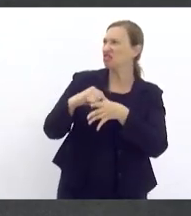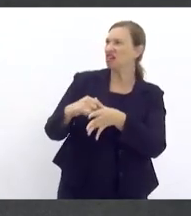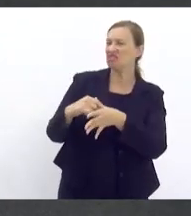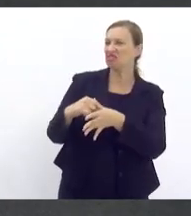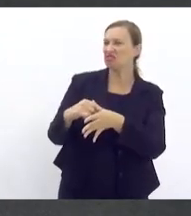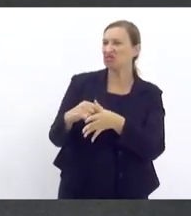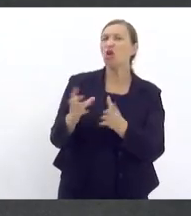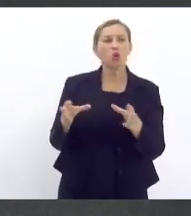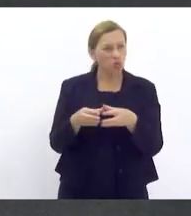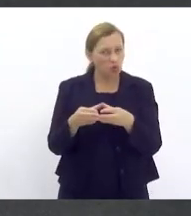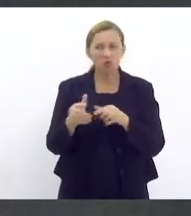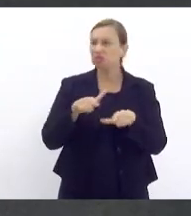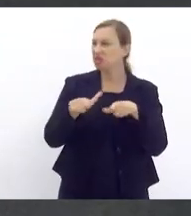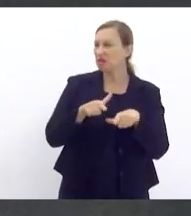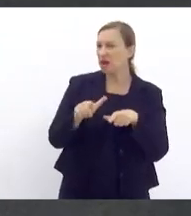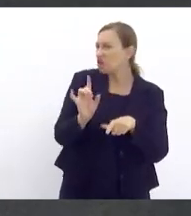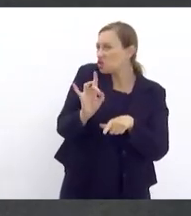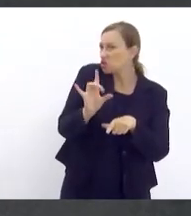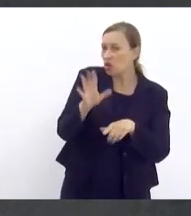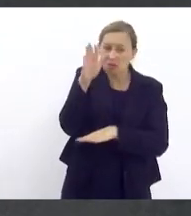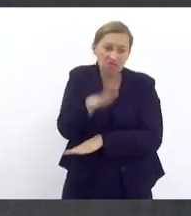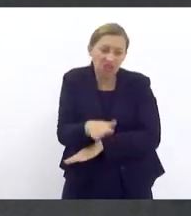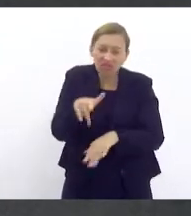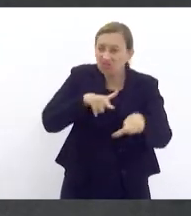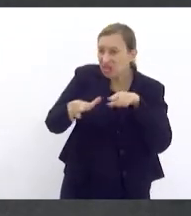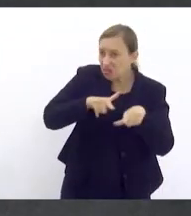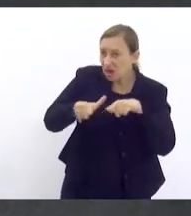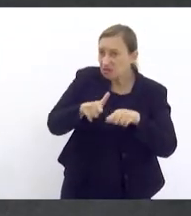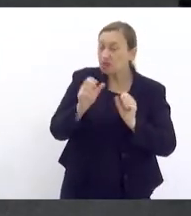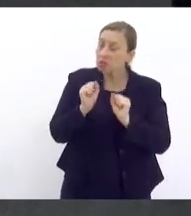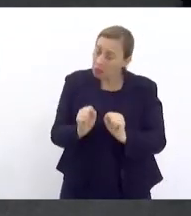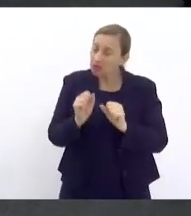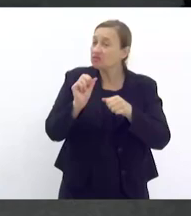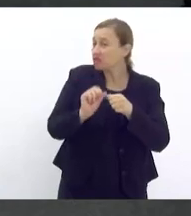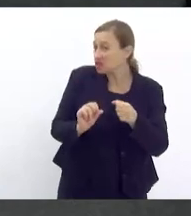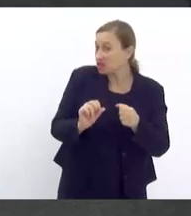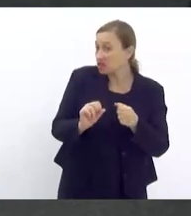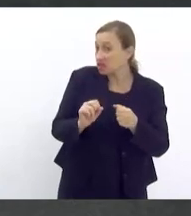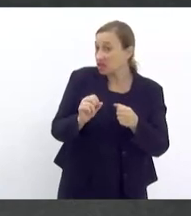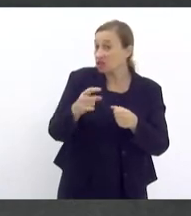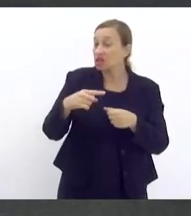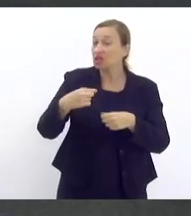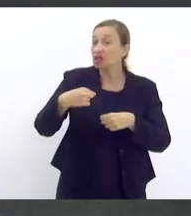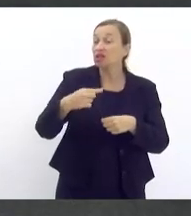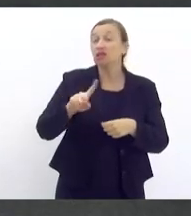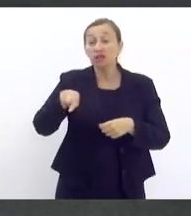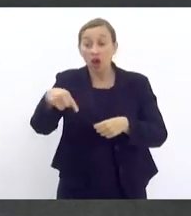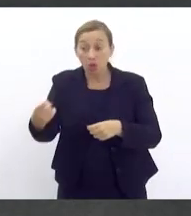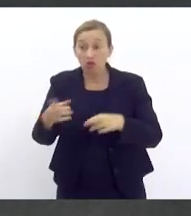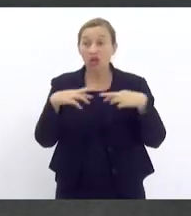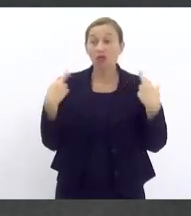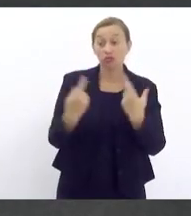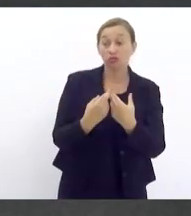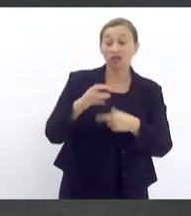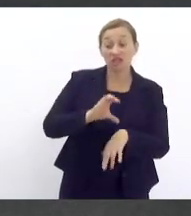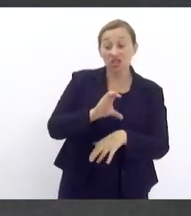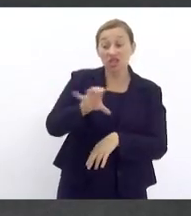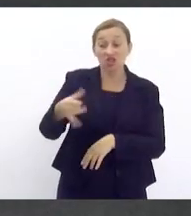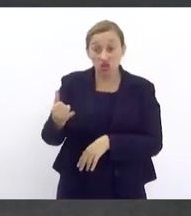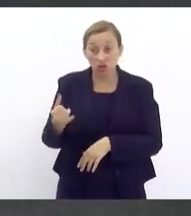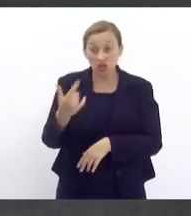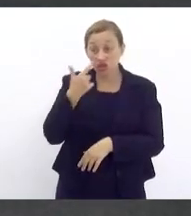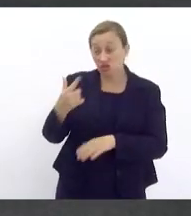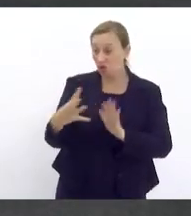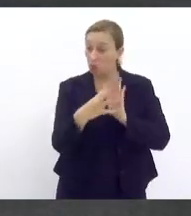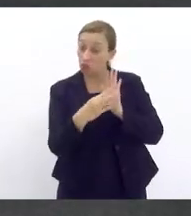um grupo de trabalho apenas uma tarde de trabalho para que a gente faça isso leva a próxima sessão da ccj a gente formata no